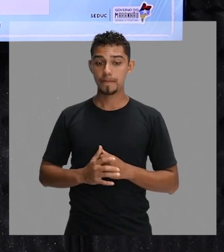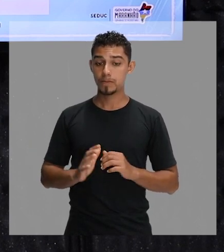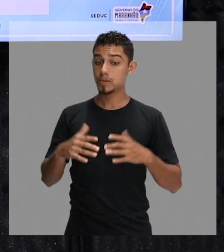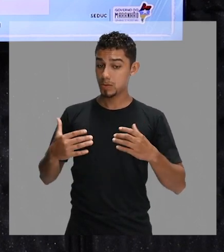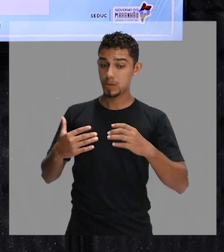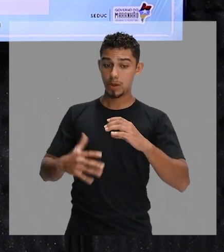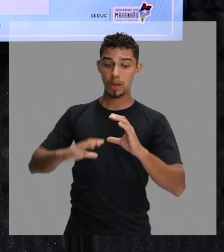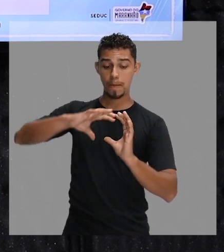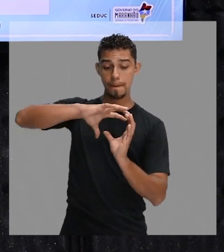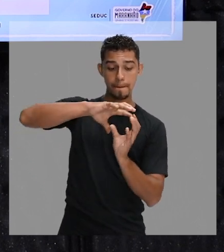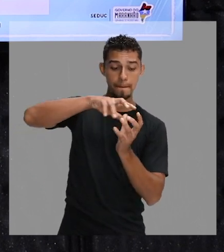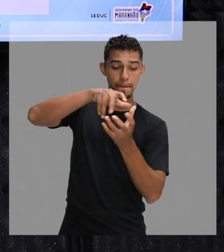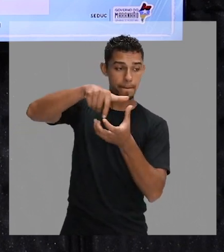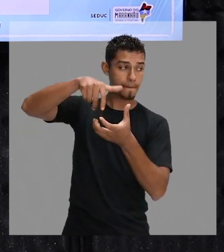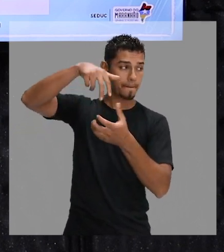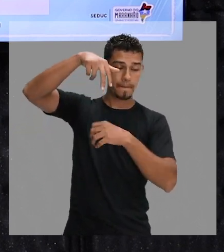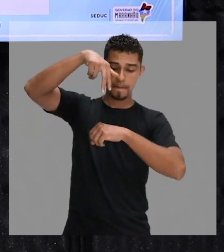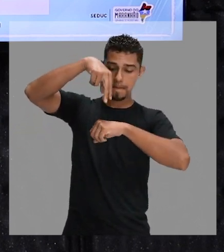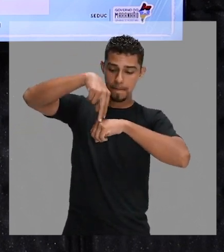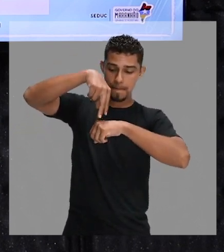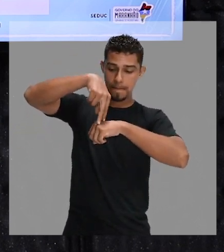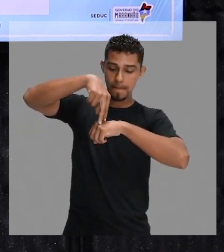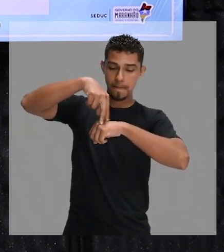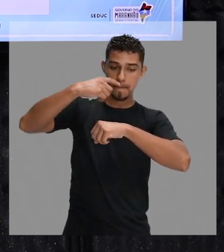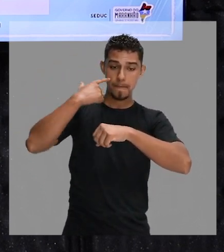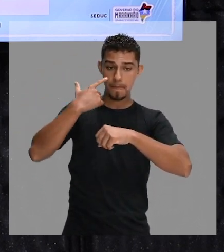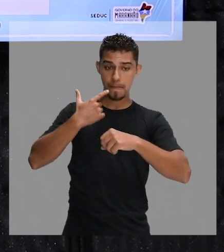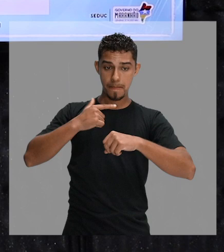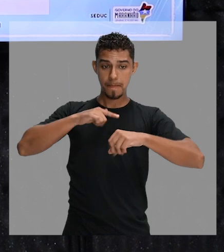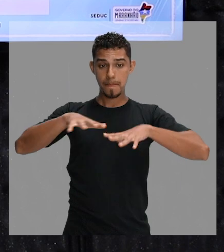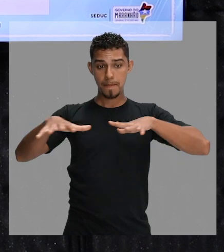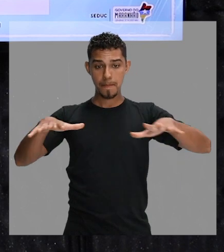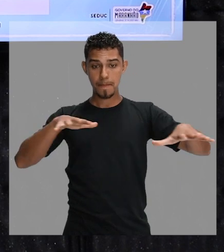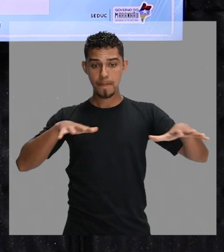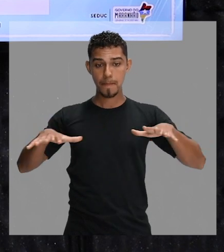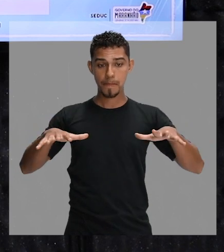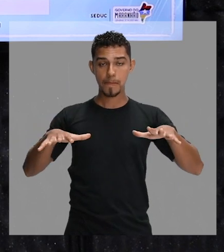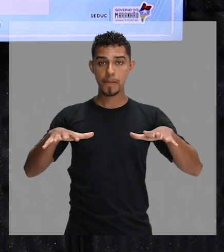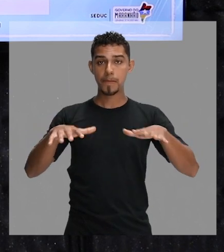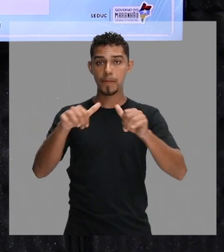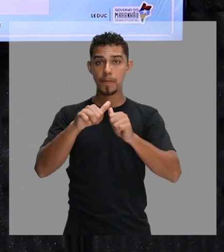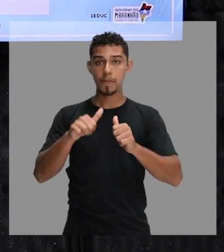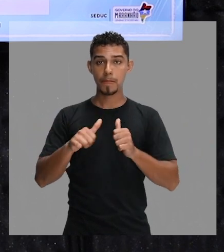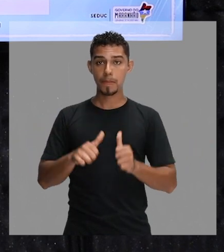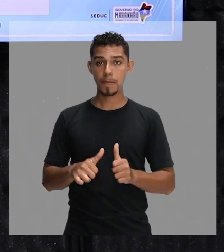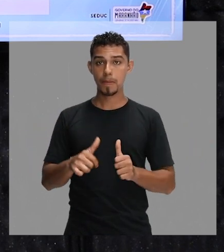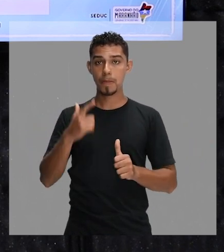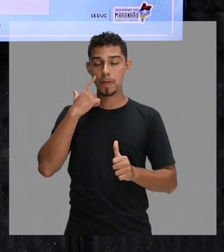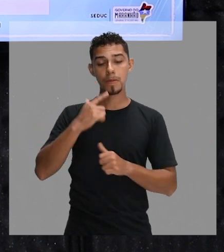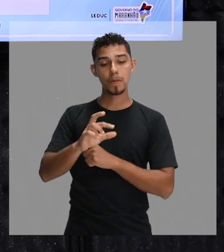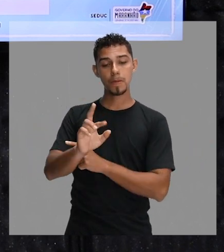a crosta é que se manifestam as diversas formas de relevo,